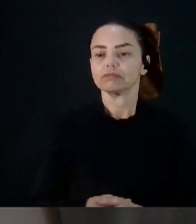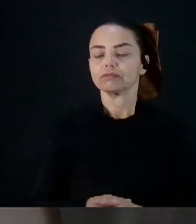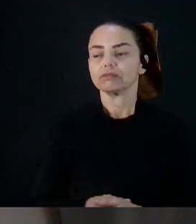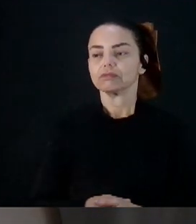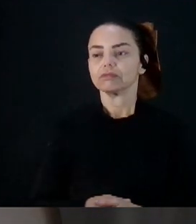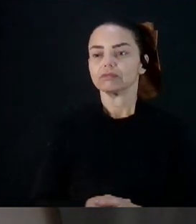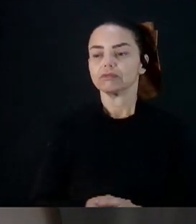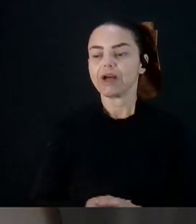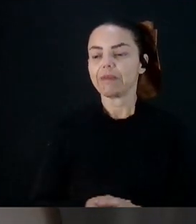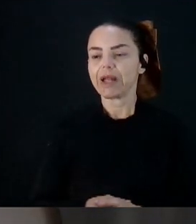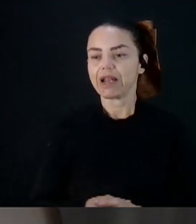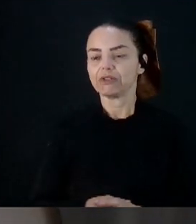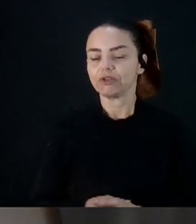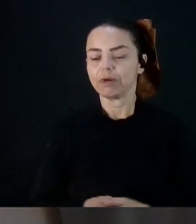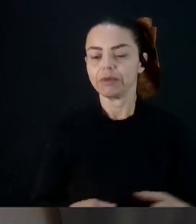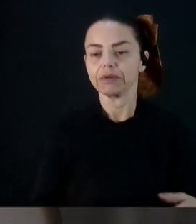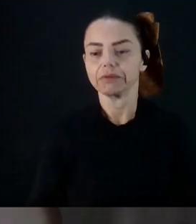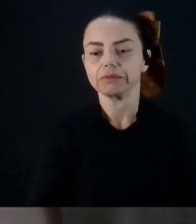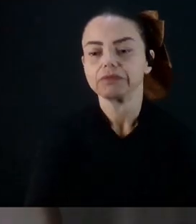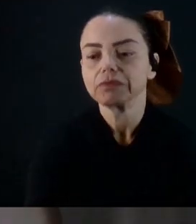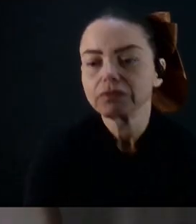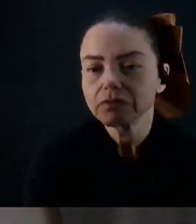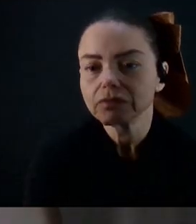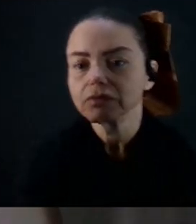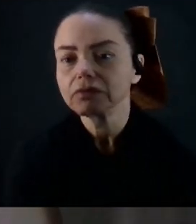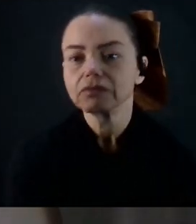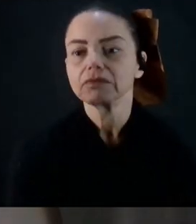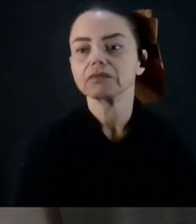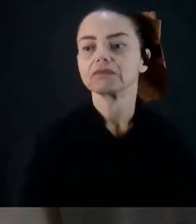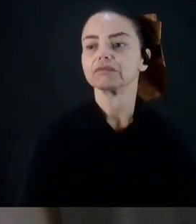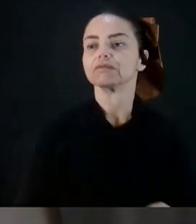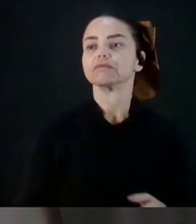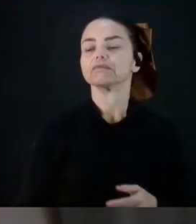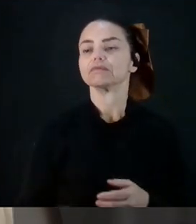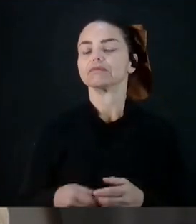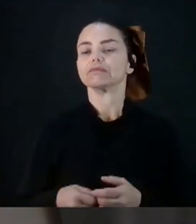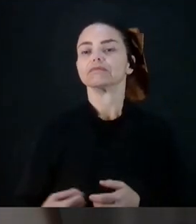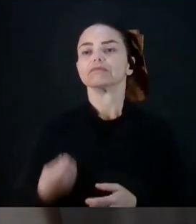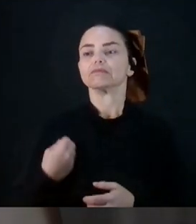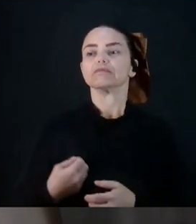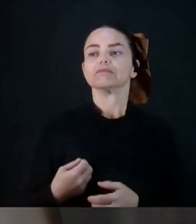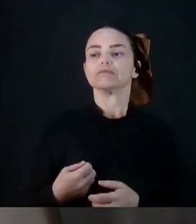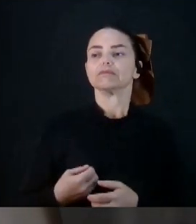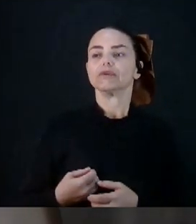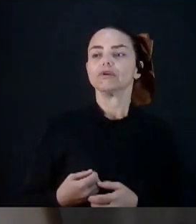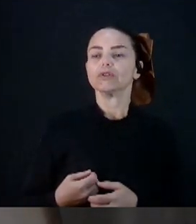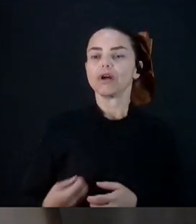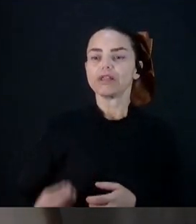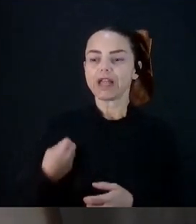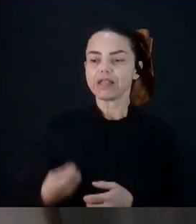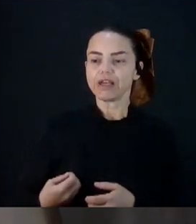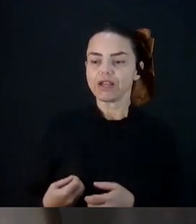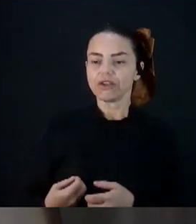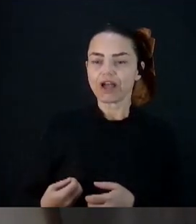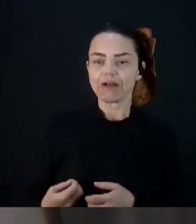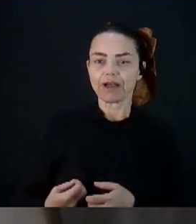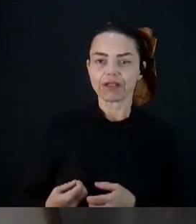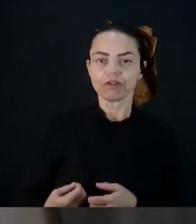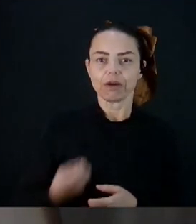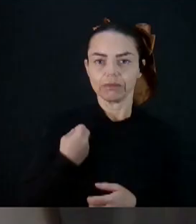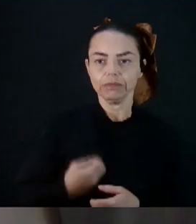aquele creme, né, ou a maquiagem. A maquiagem igual da influenciadora, entende